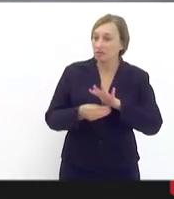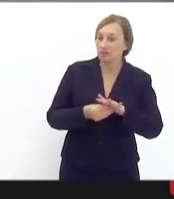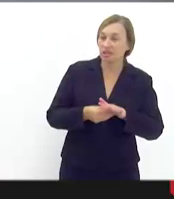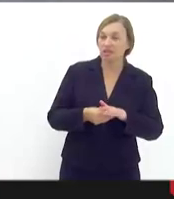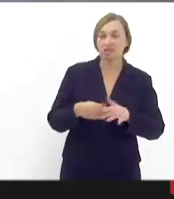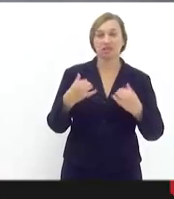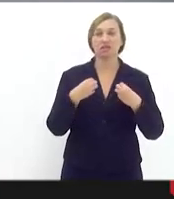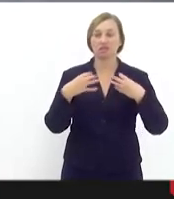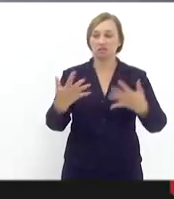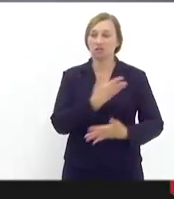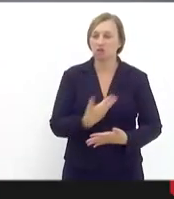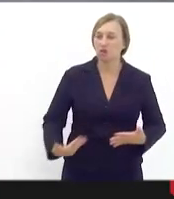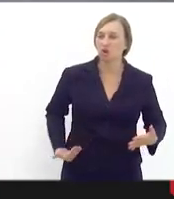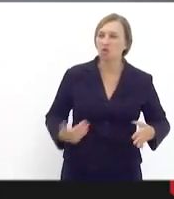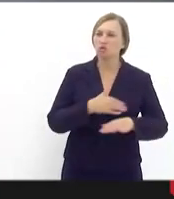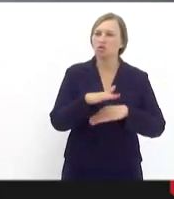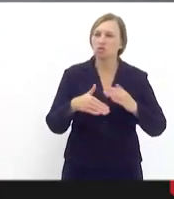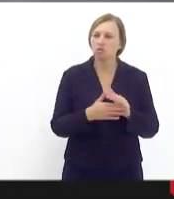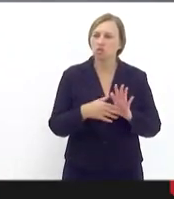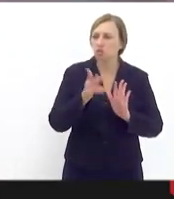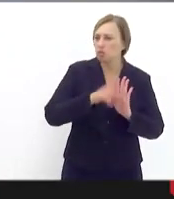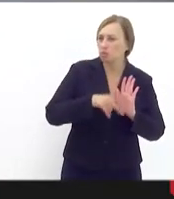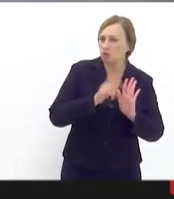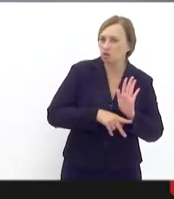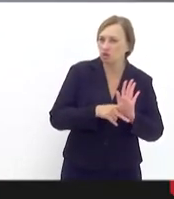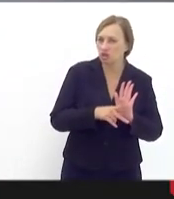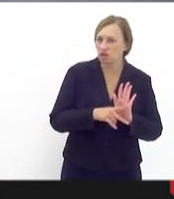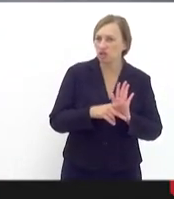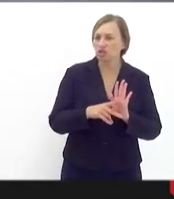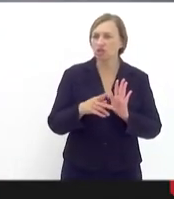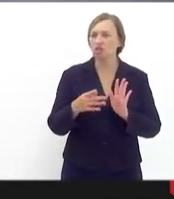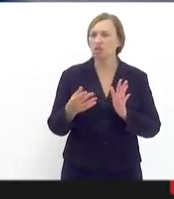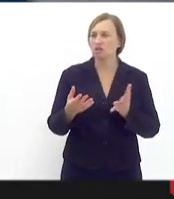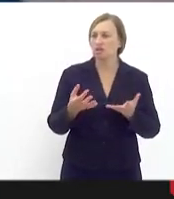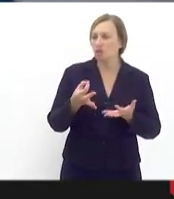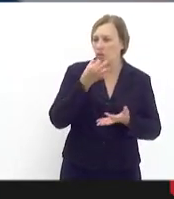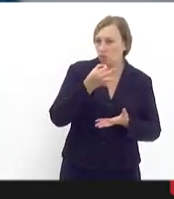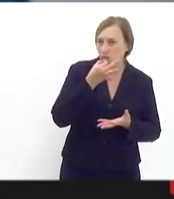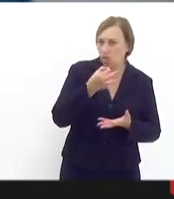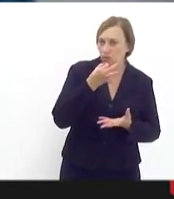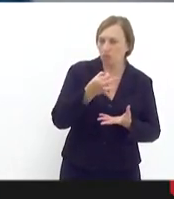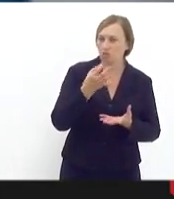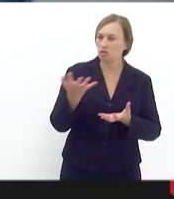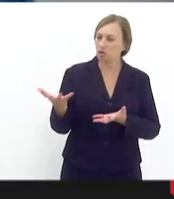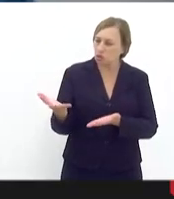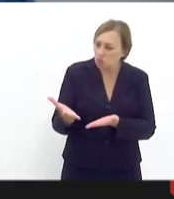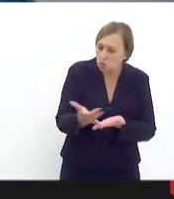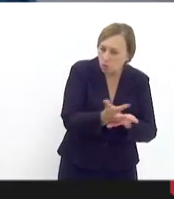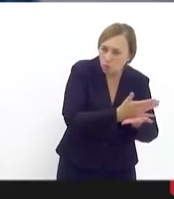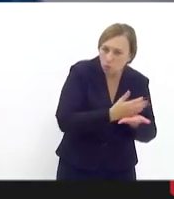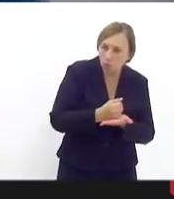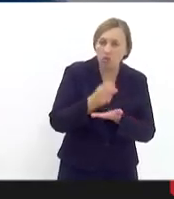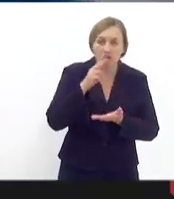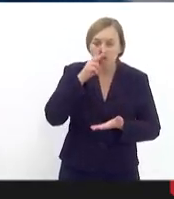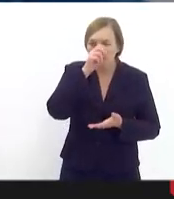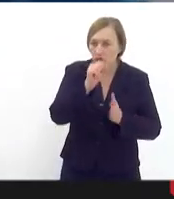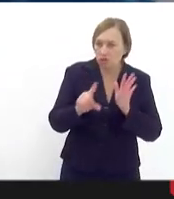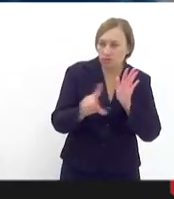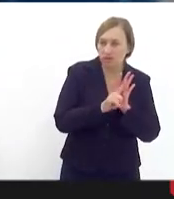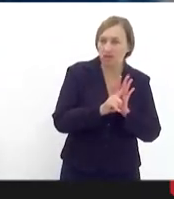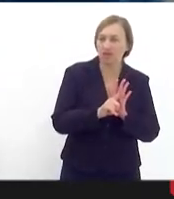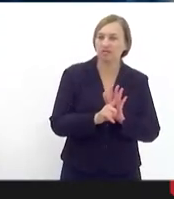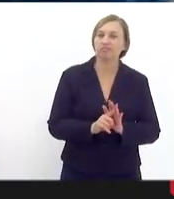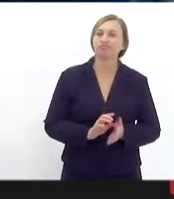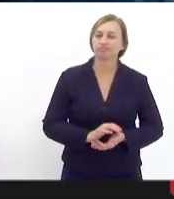audiências públicas, todo o projeto, a gente faz uma audiência para receber sugestões. Isso é o que dá força para a lei. Senão a lei vira